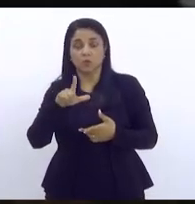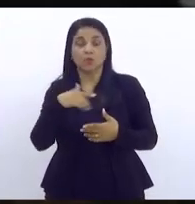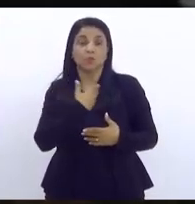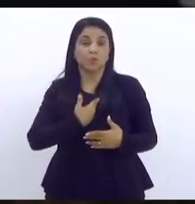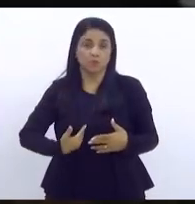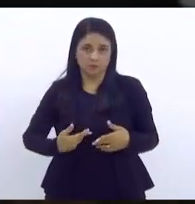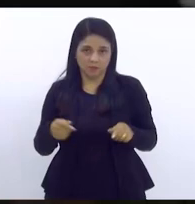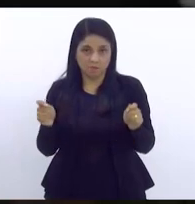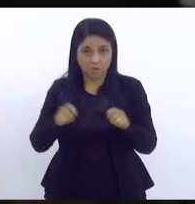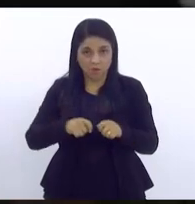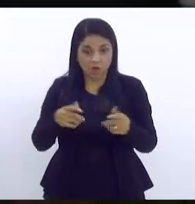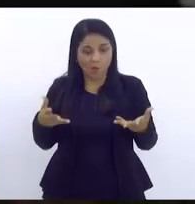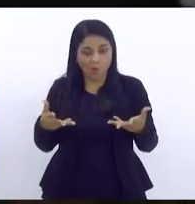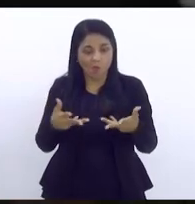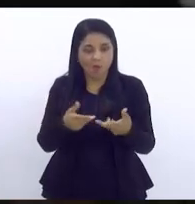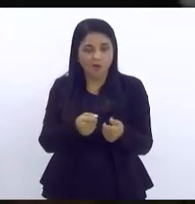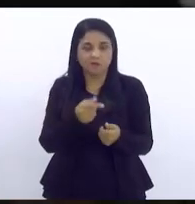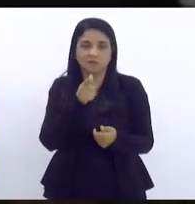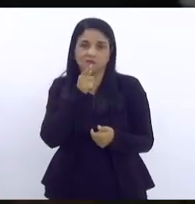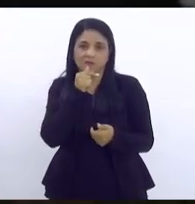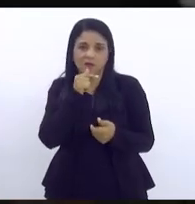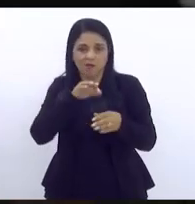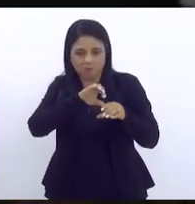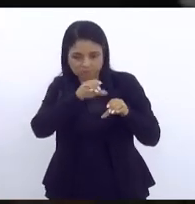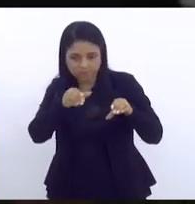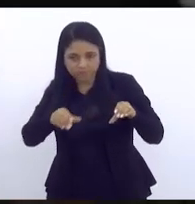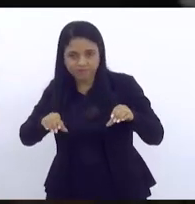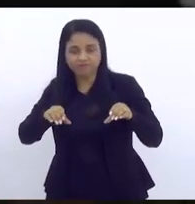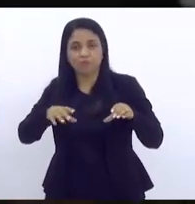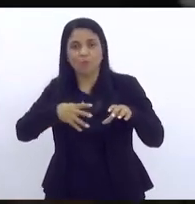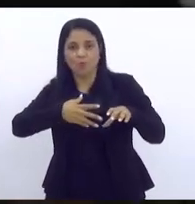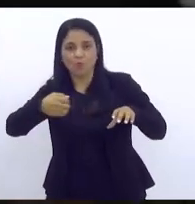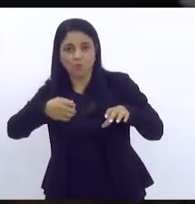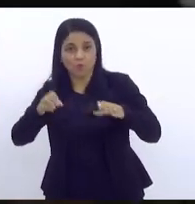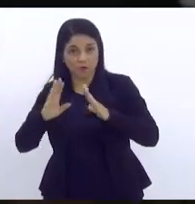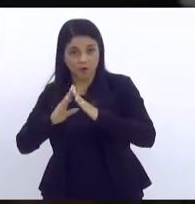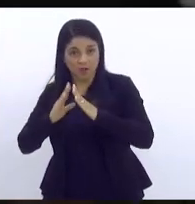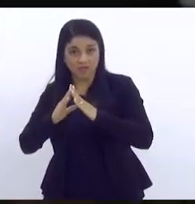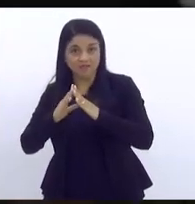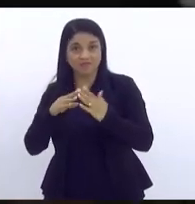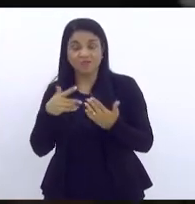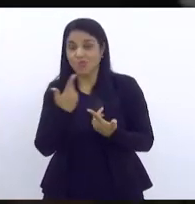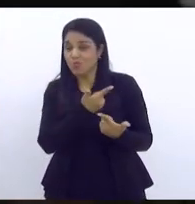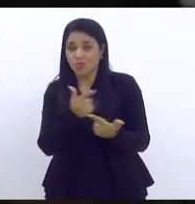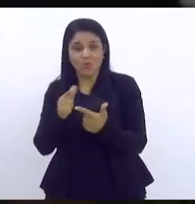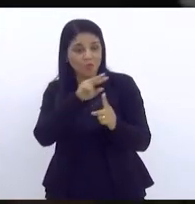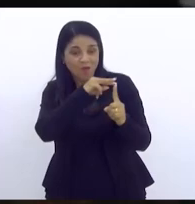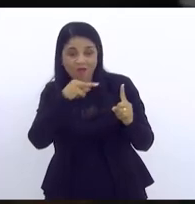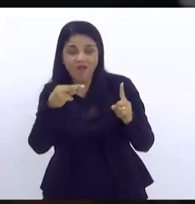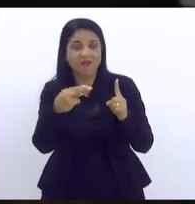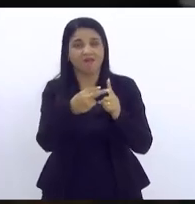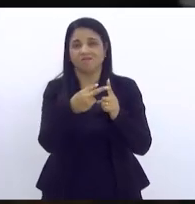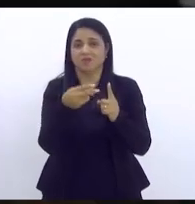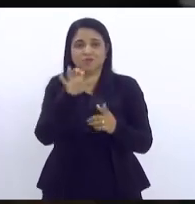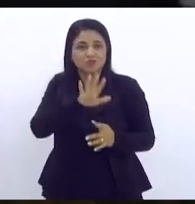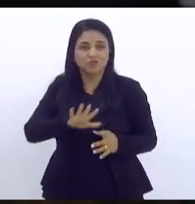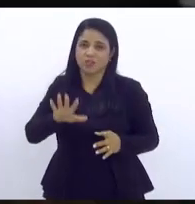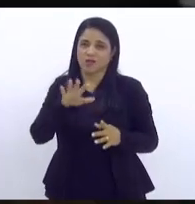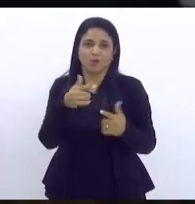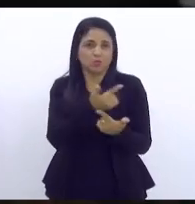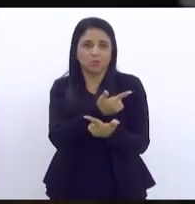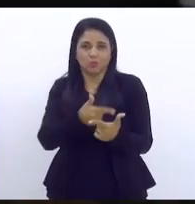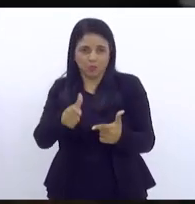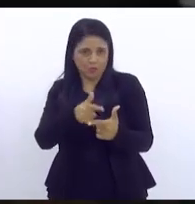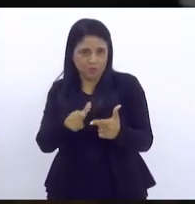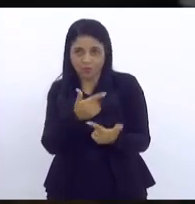a a qualidade e o abastecimento é o que permite muitas vezes a gente não ter uma visão total do problema vocês talvez aí